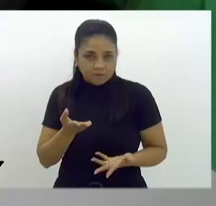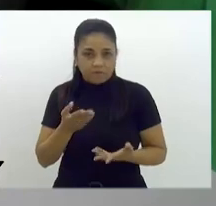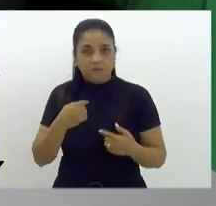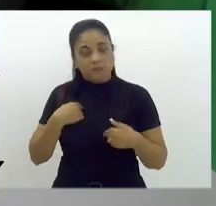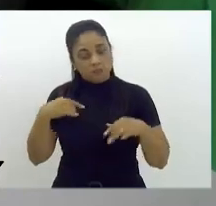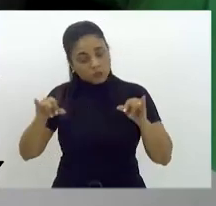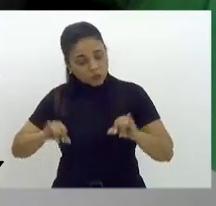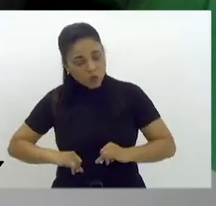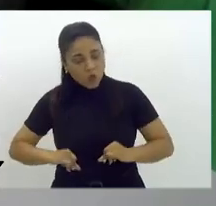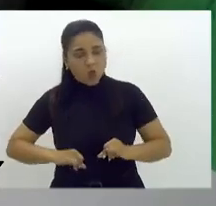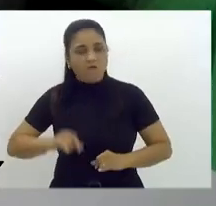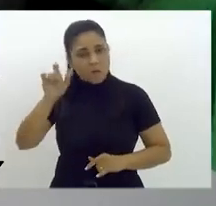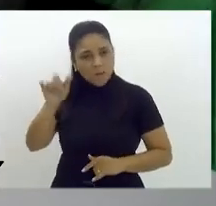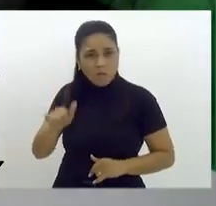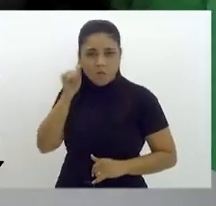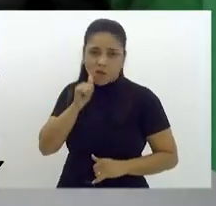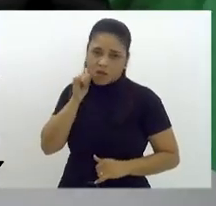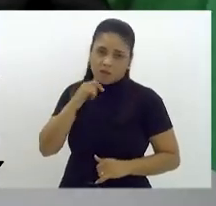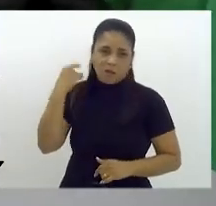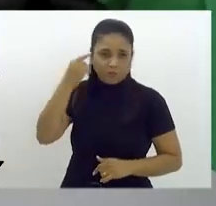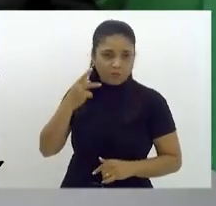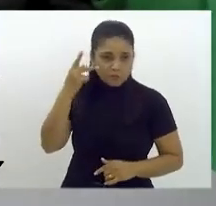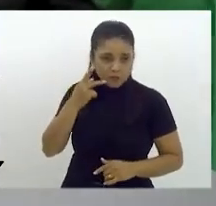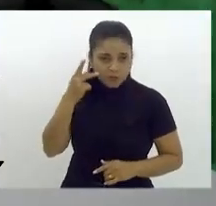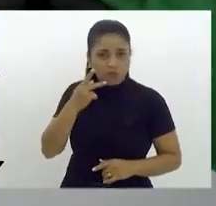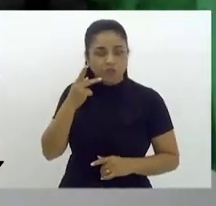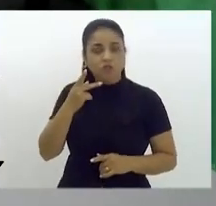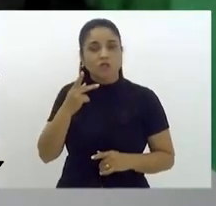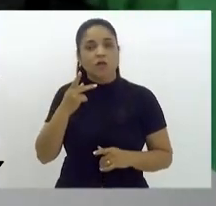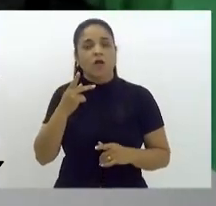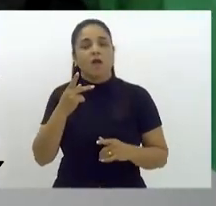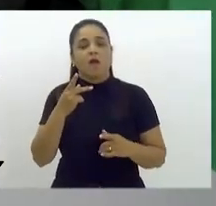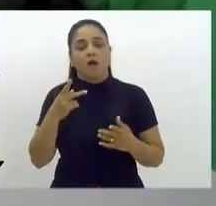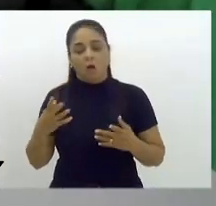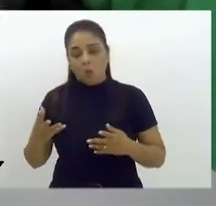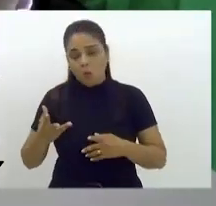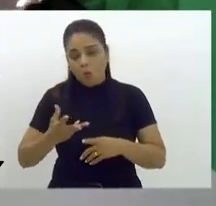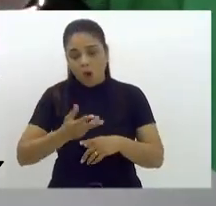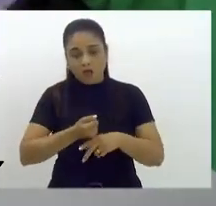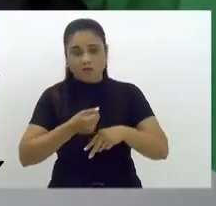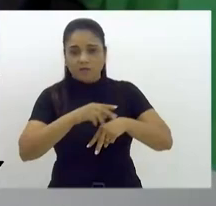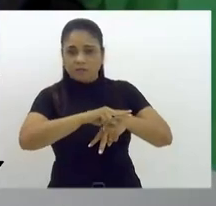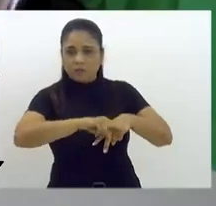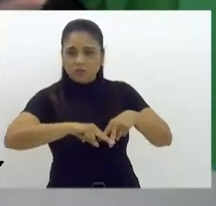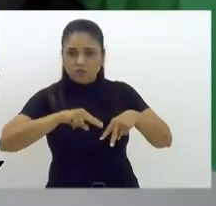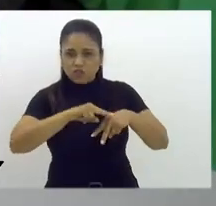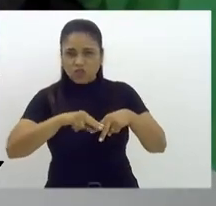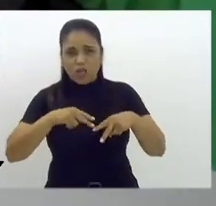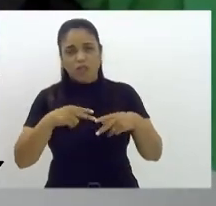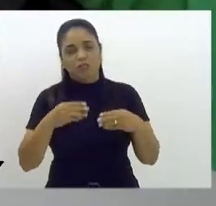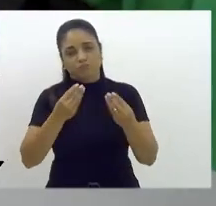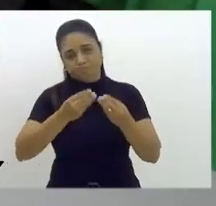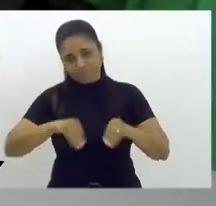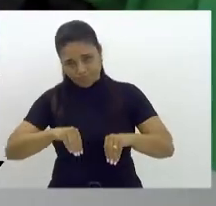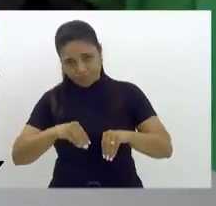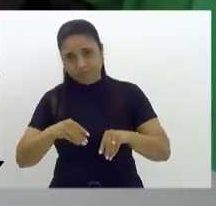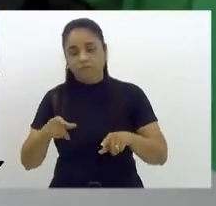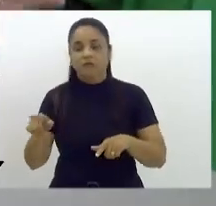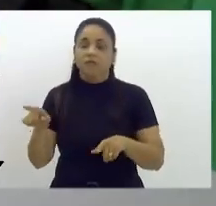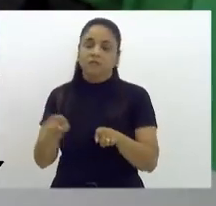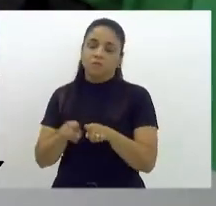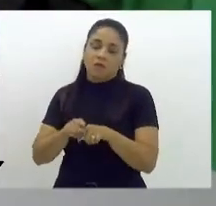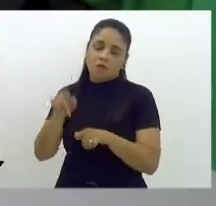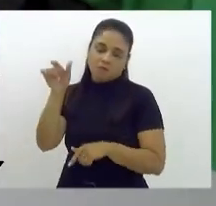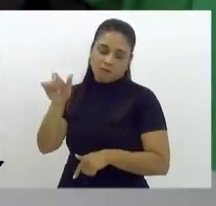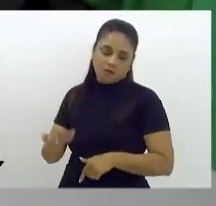mulheres na política também essa desqualificação de gênero tá aí né a nossa presidente citou a Ângela